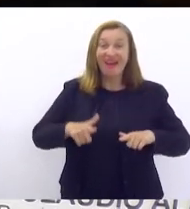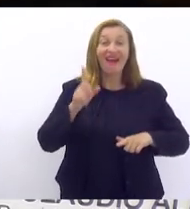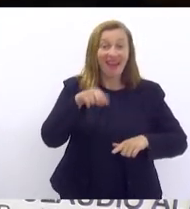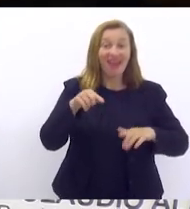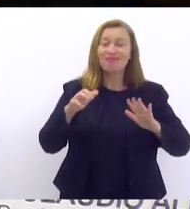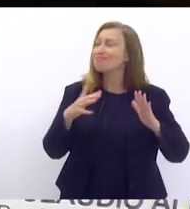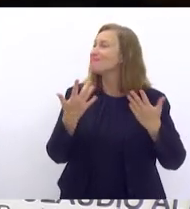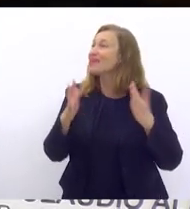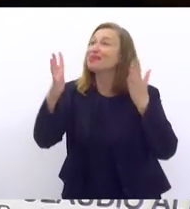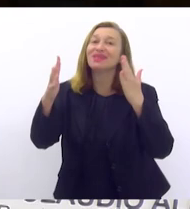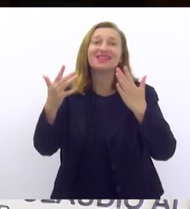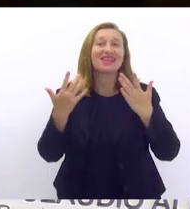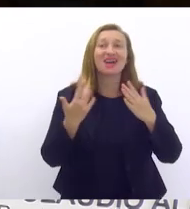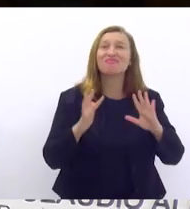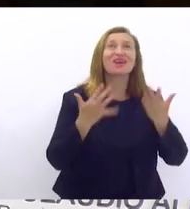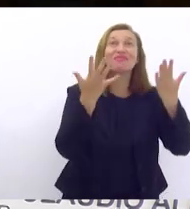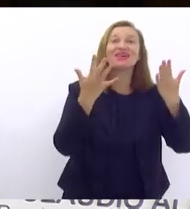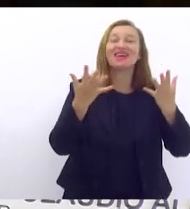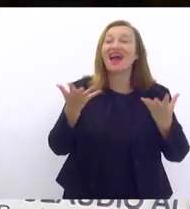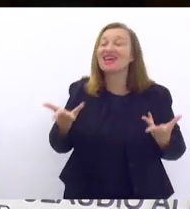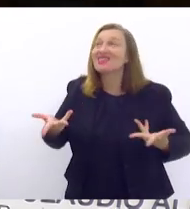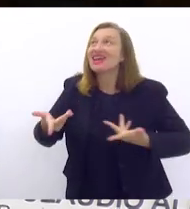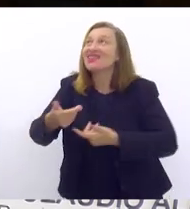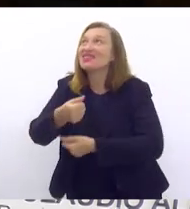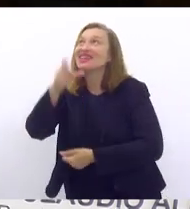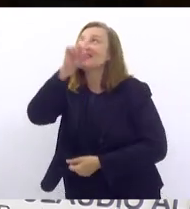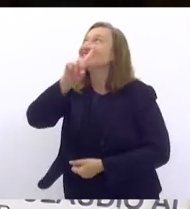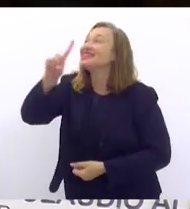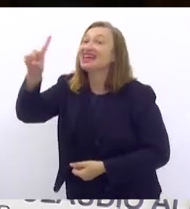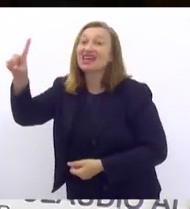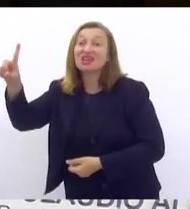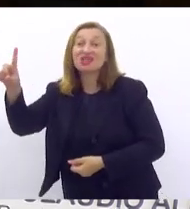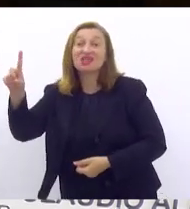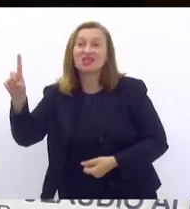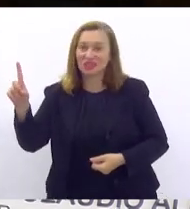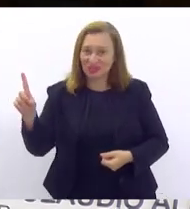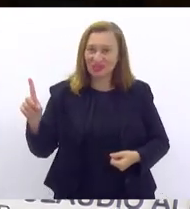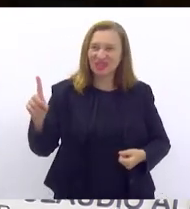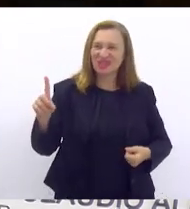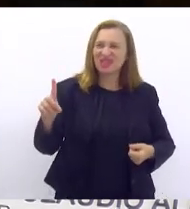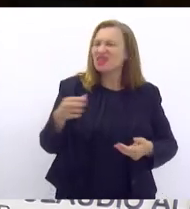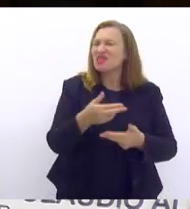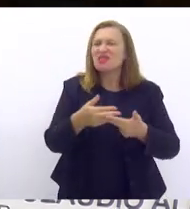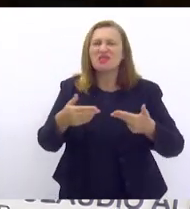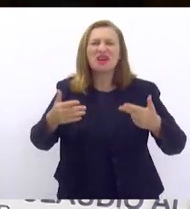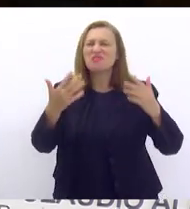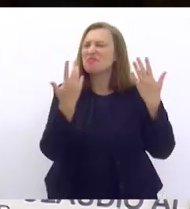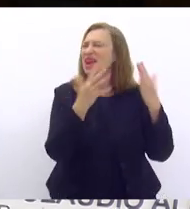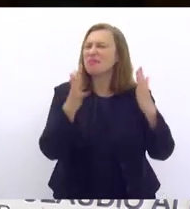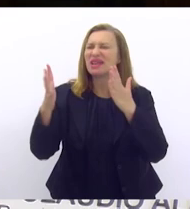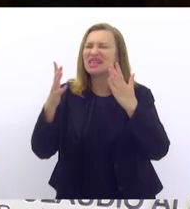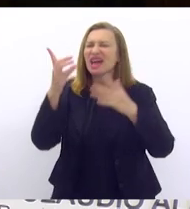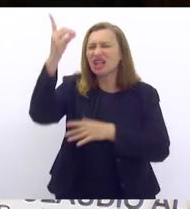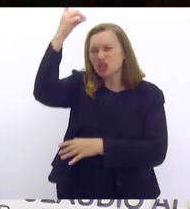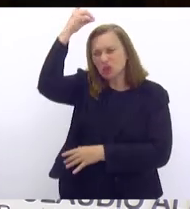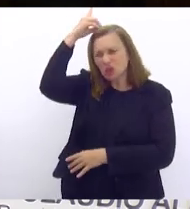celebrar. Celebrar as maravilhas de Deus, celebrar tantos dons,